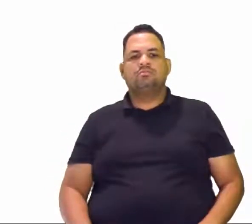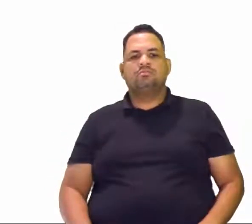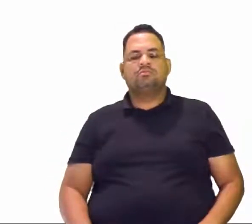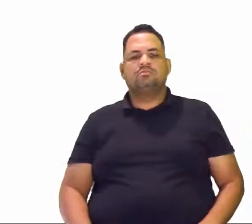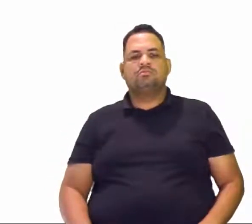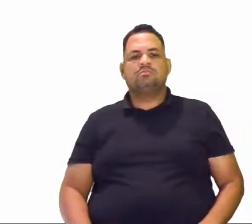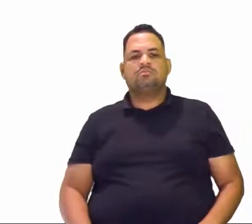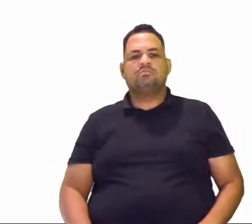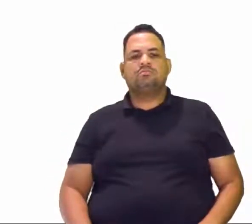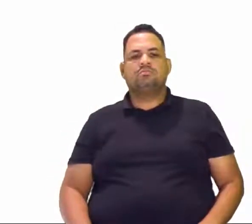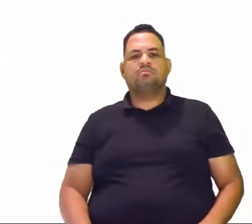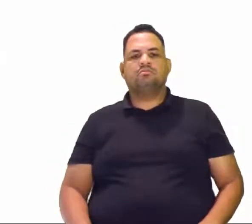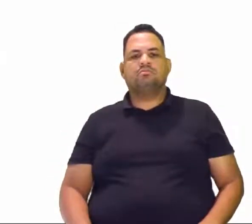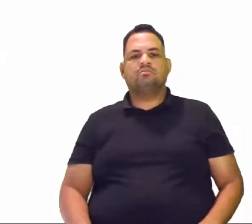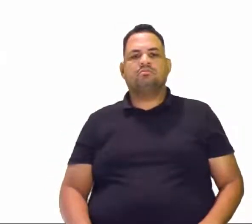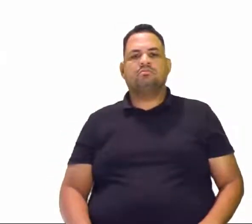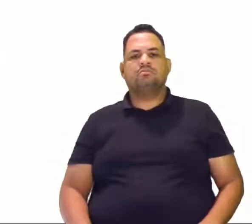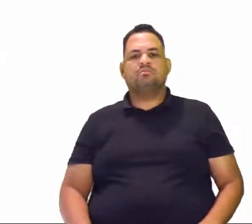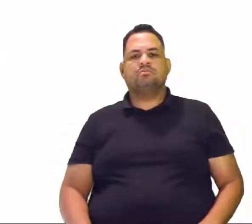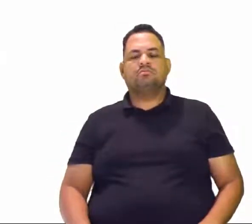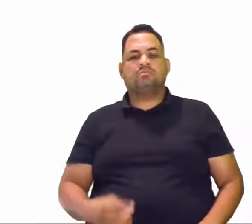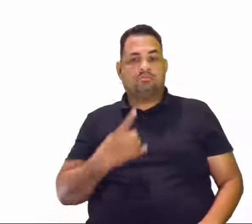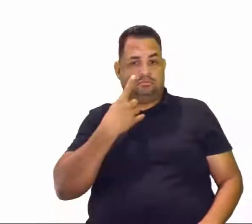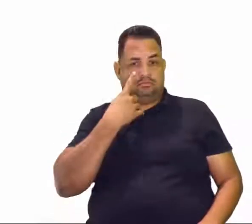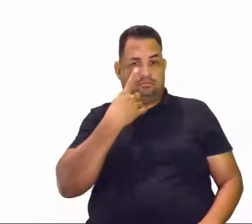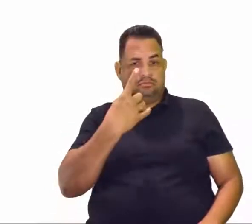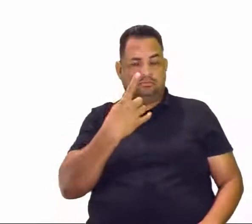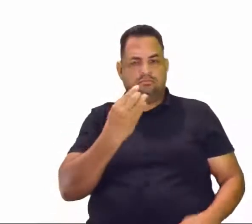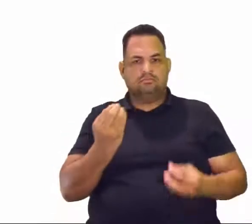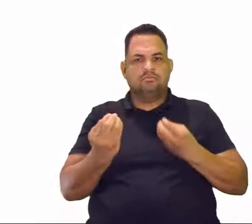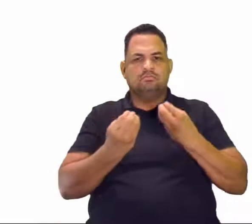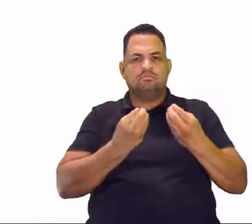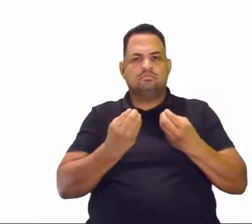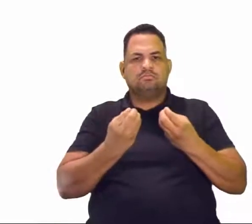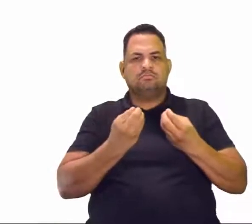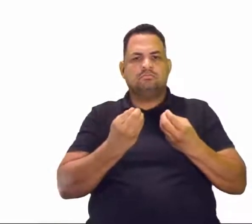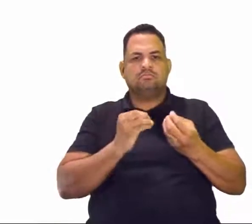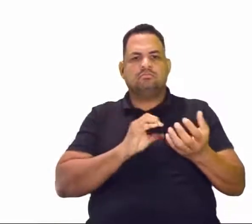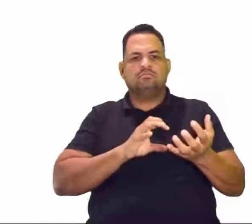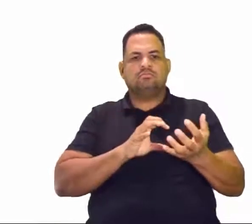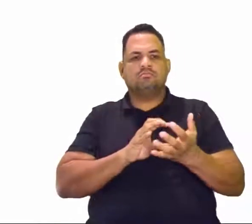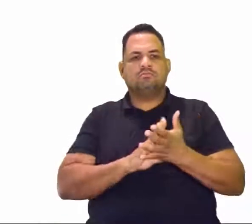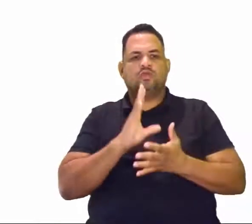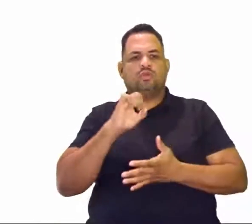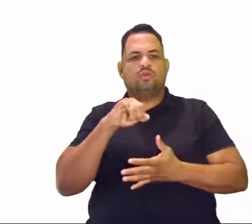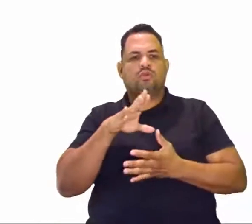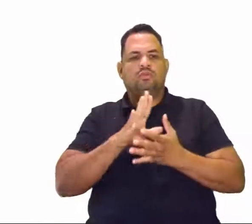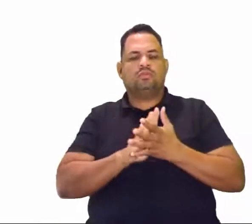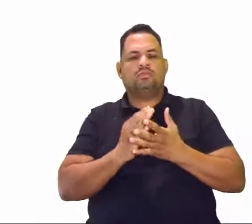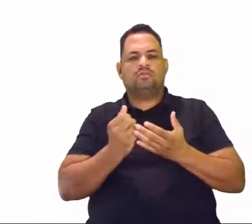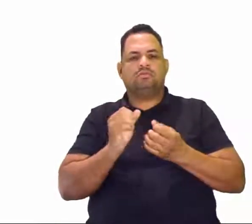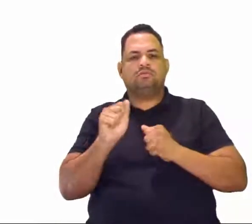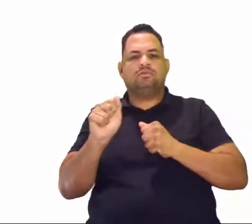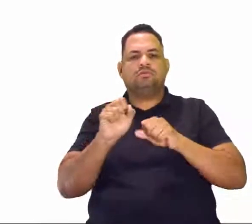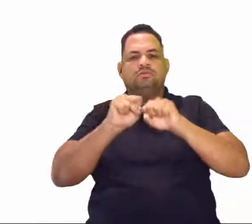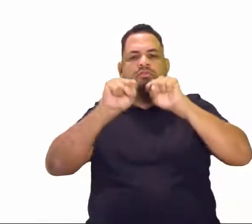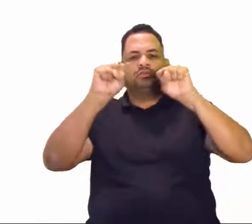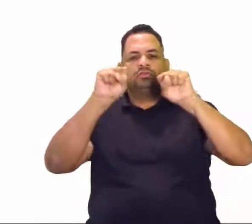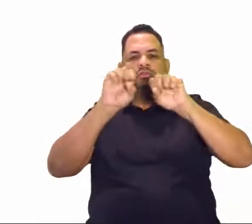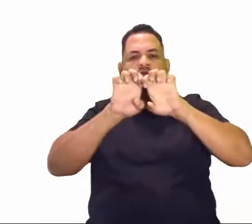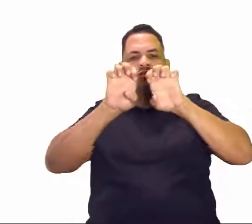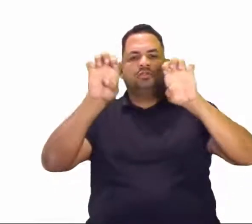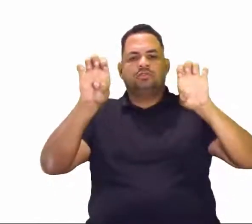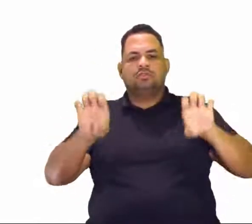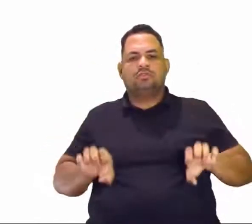e ele fala o seguinte Olha só como que essa colonialidade ela se estruturou nos países